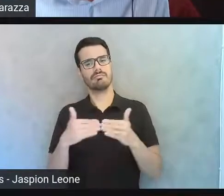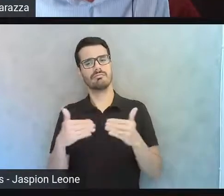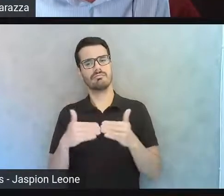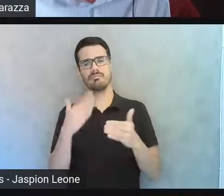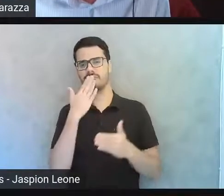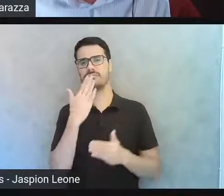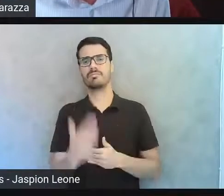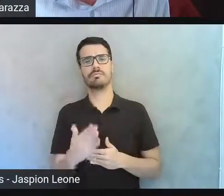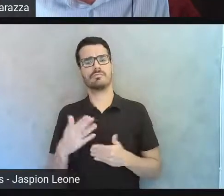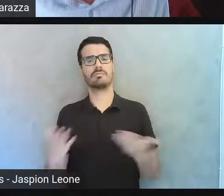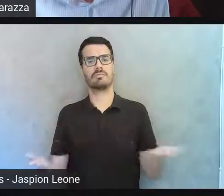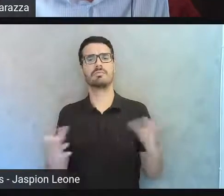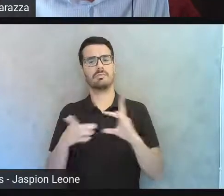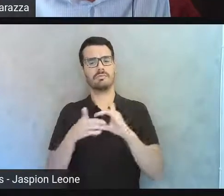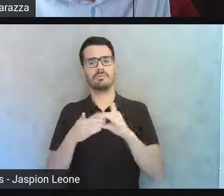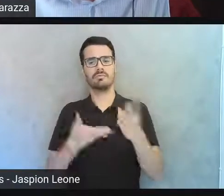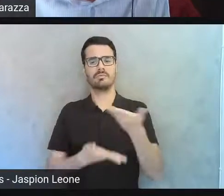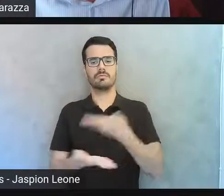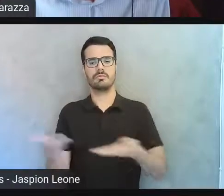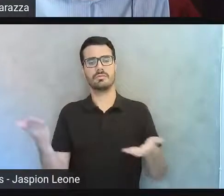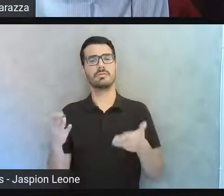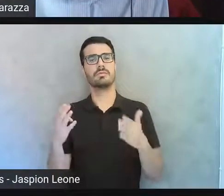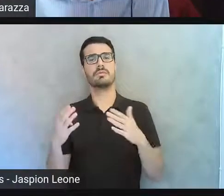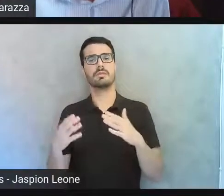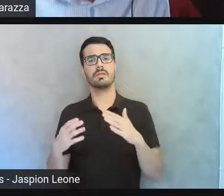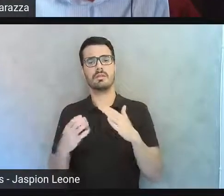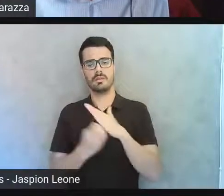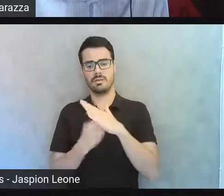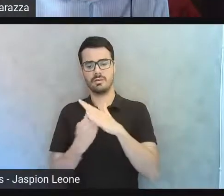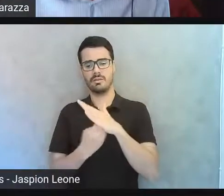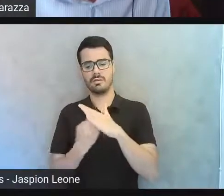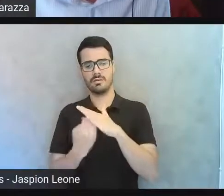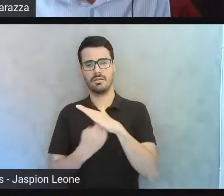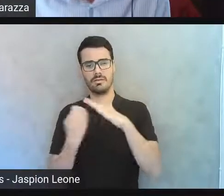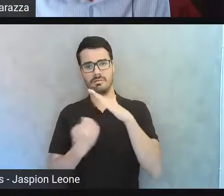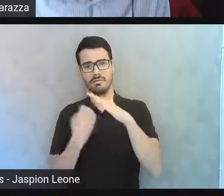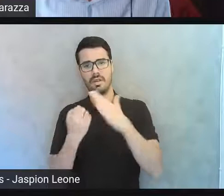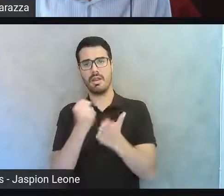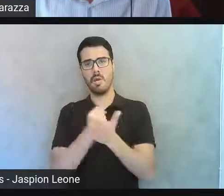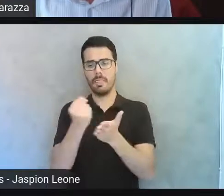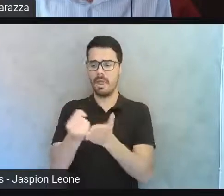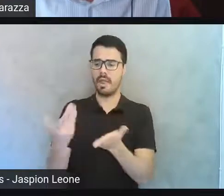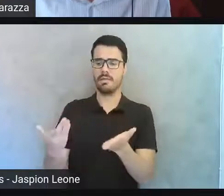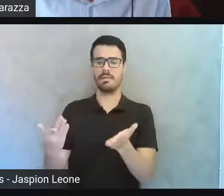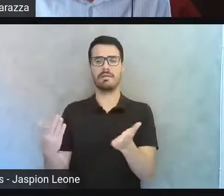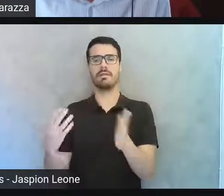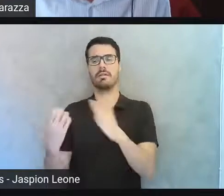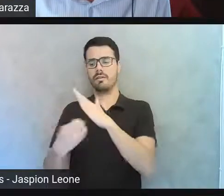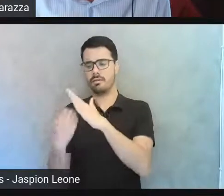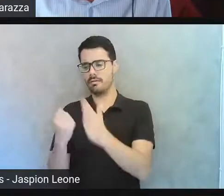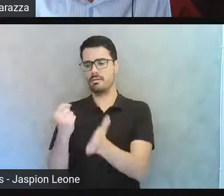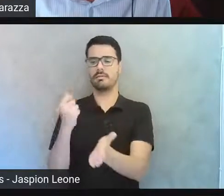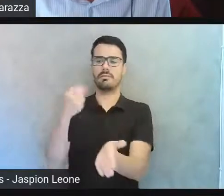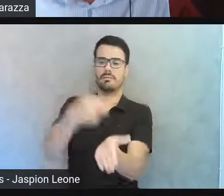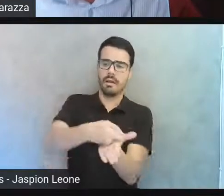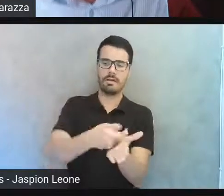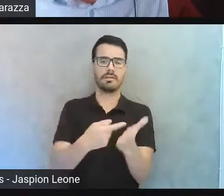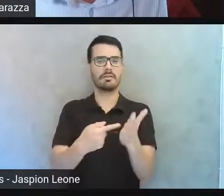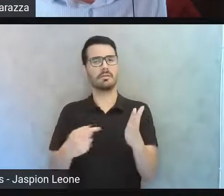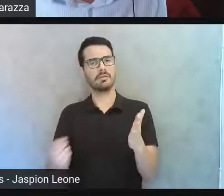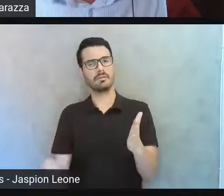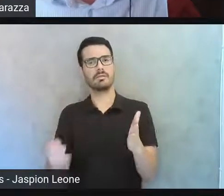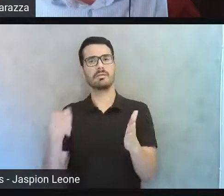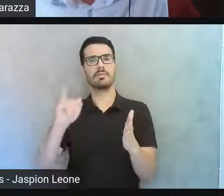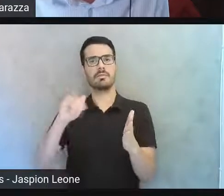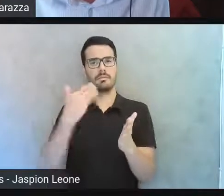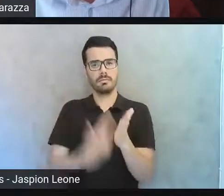do jogo democrático, né, empresas contratam, pagam os impostos, né, então é natural que elas participem, e elas